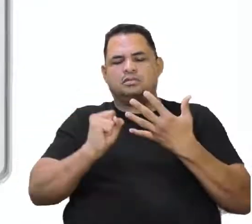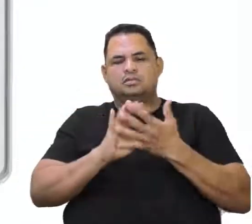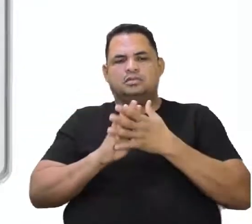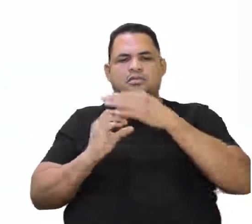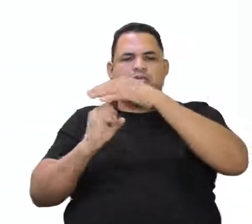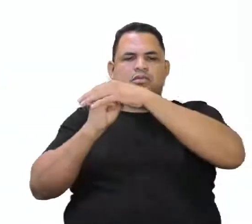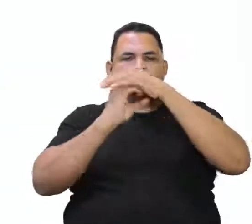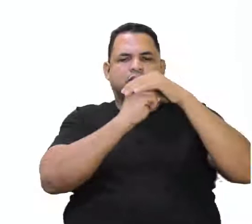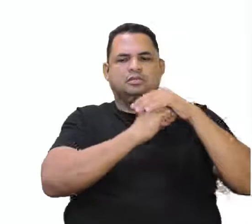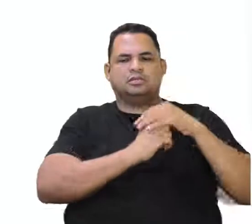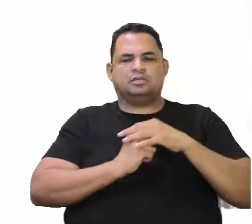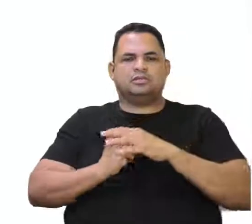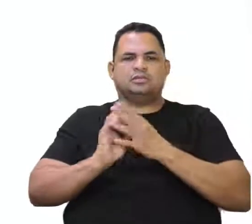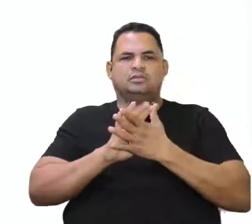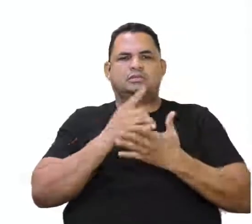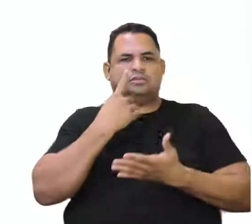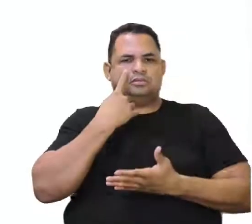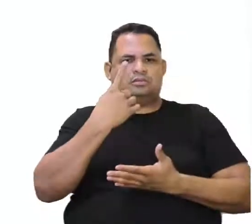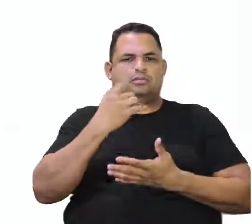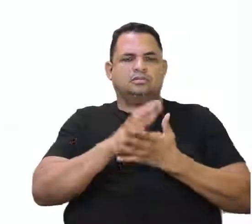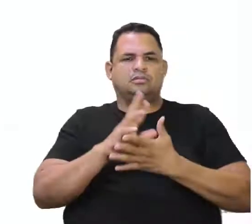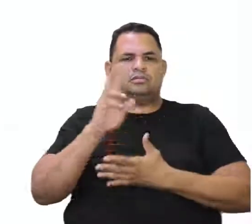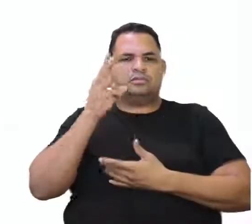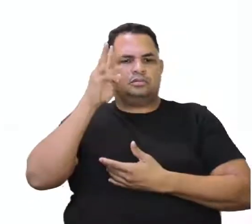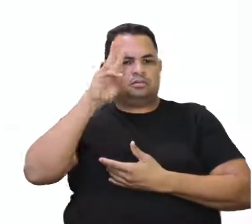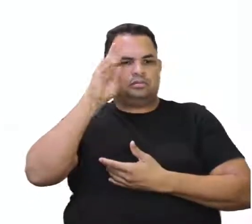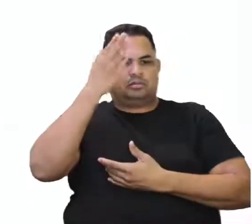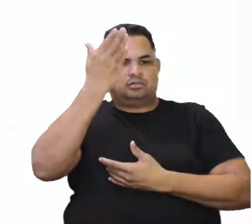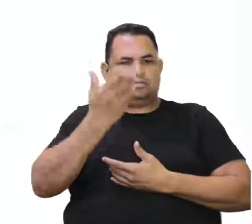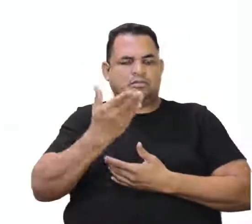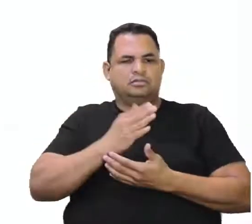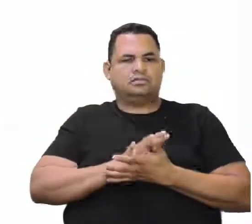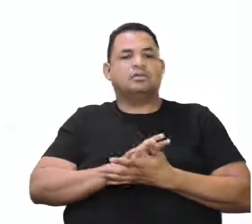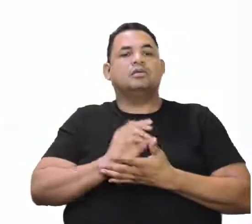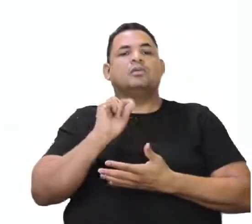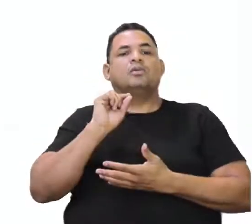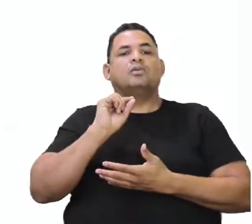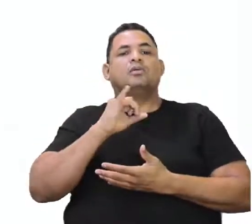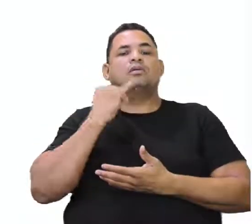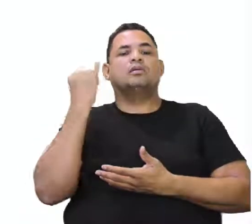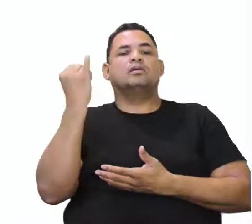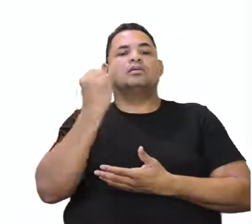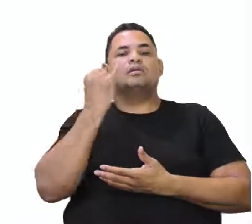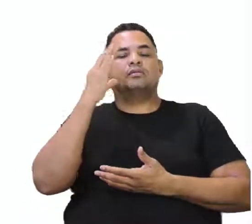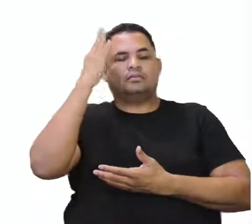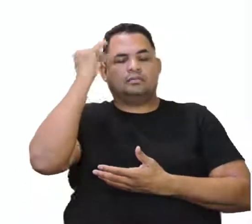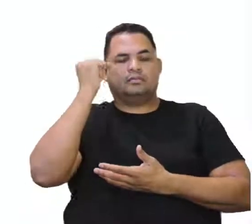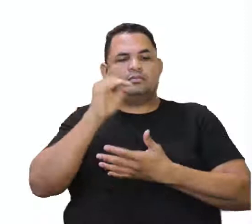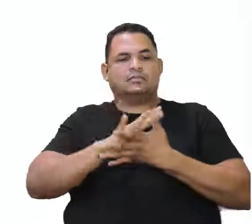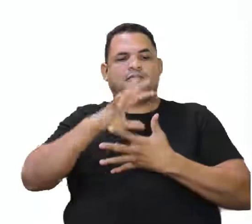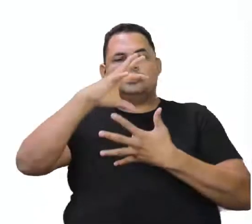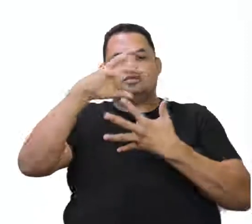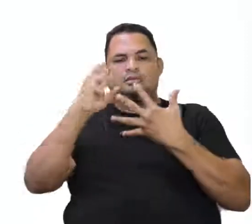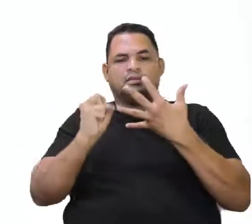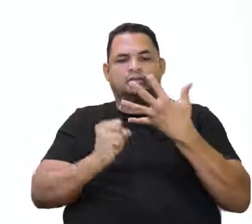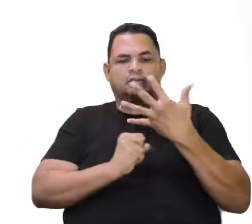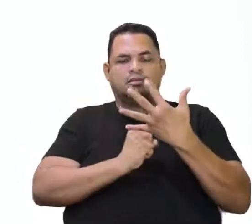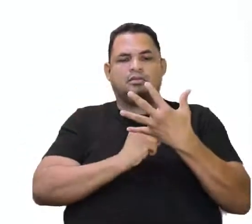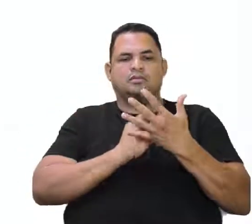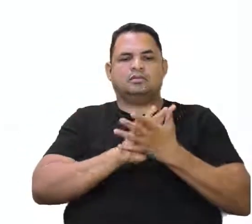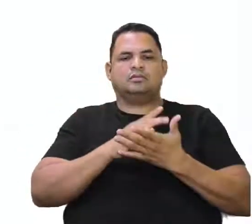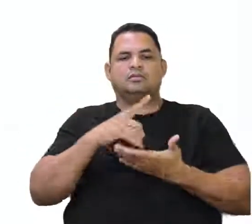foi? Então vamos rever nesse ponto aí. O que é importante eu saber numa cadeia